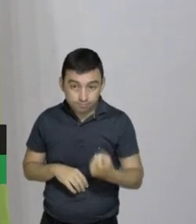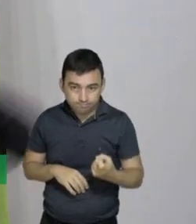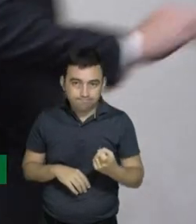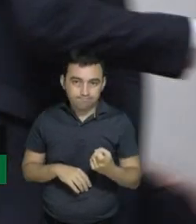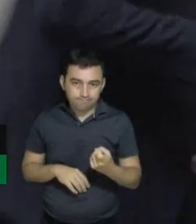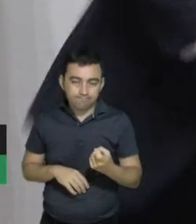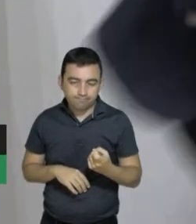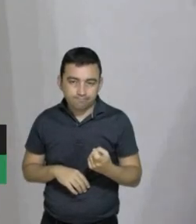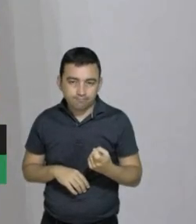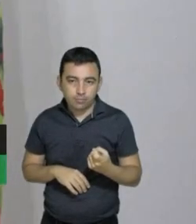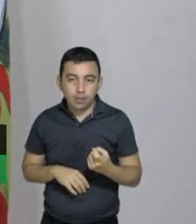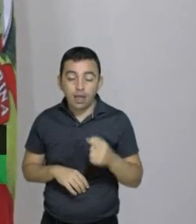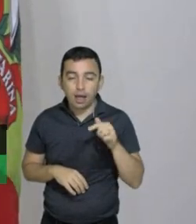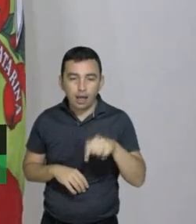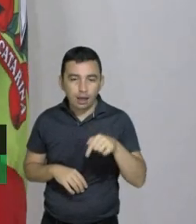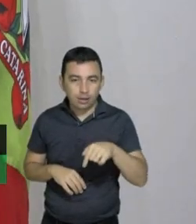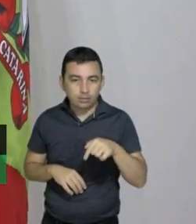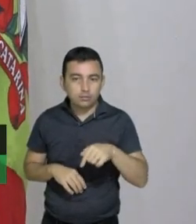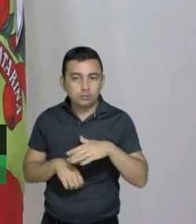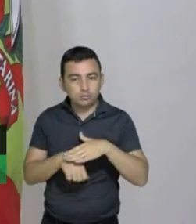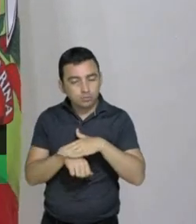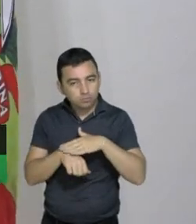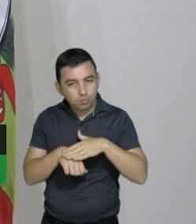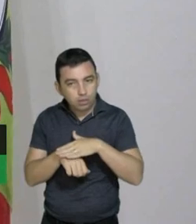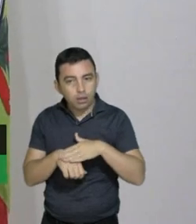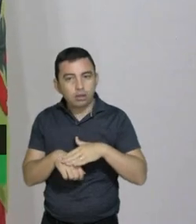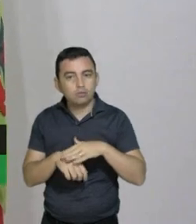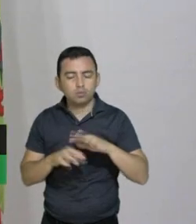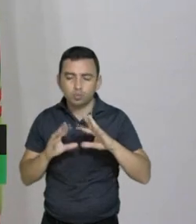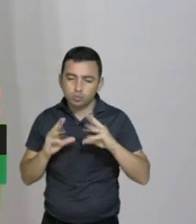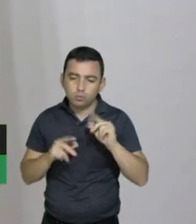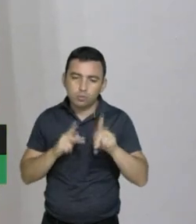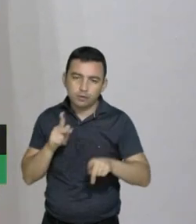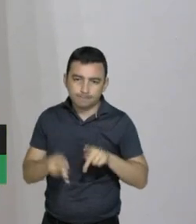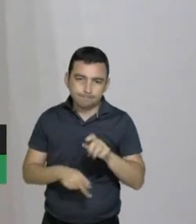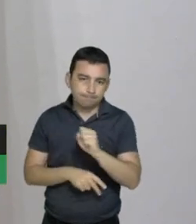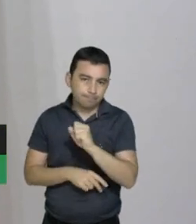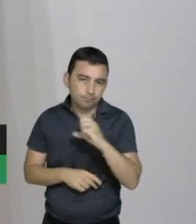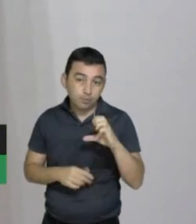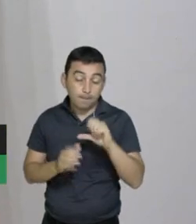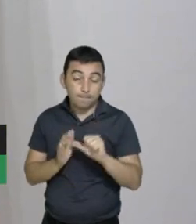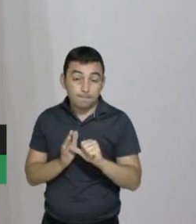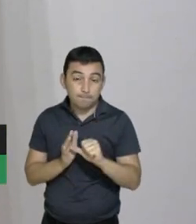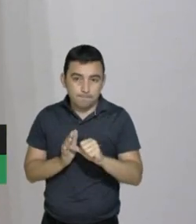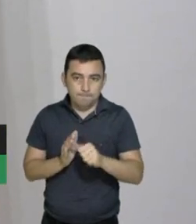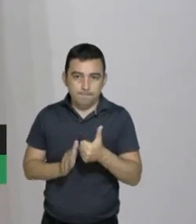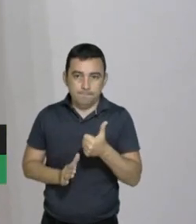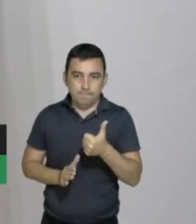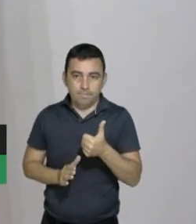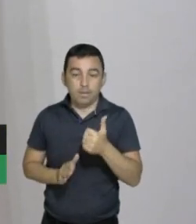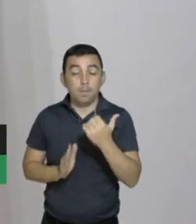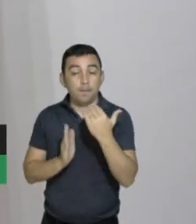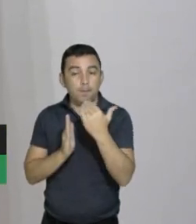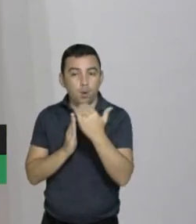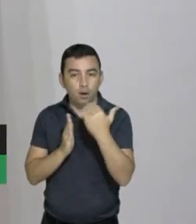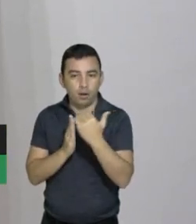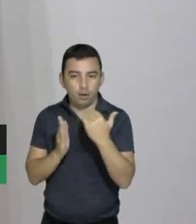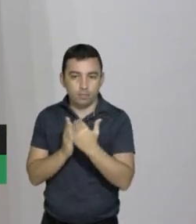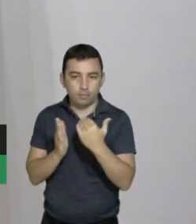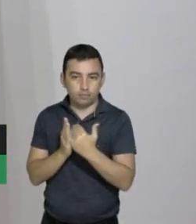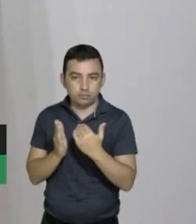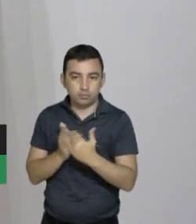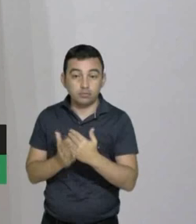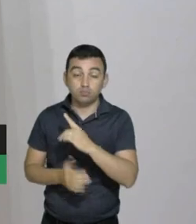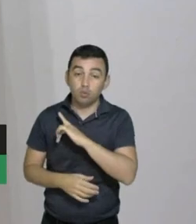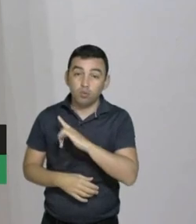no Parlamento conversamos com os Catarinense o primeiro deles é o programa que o governo